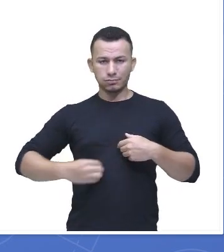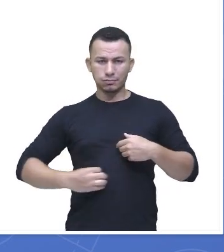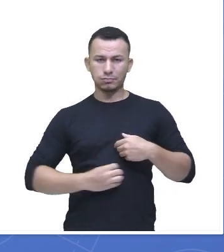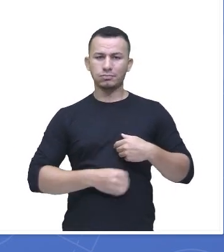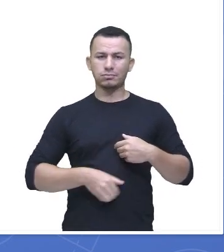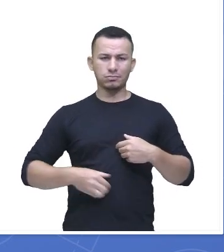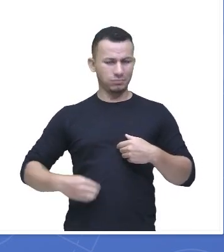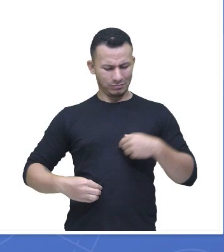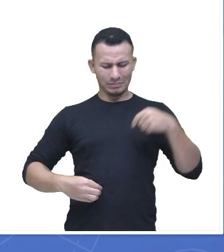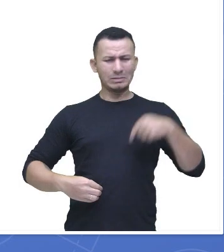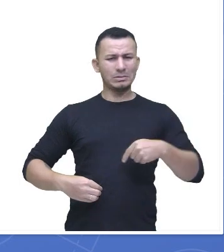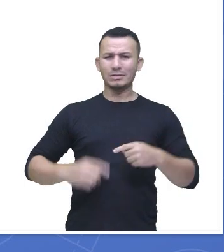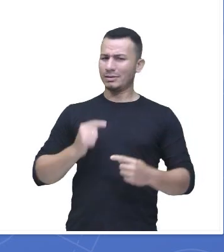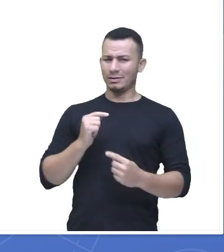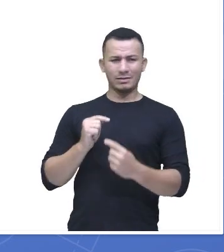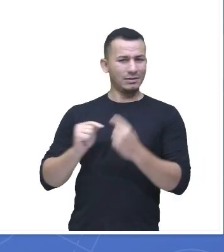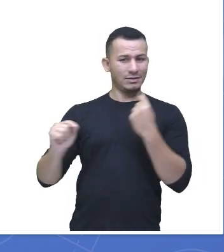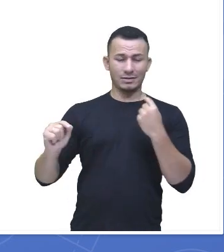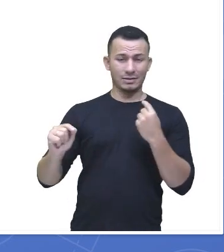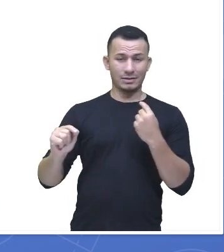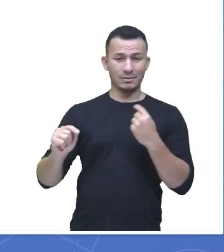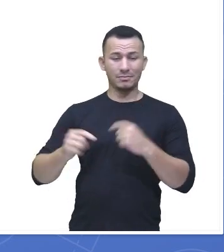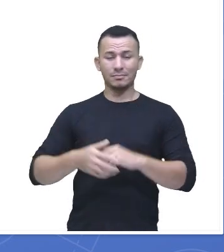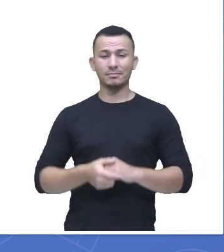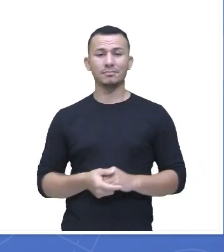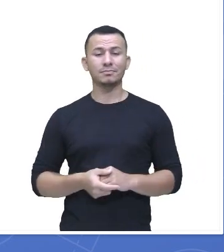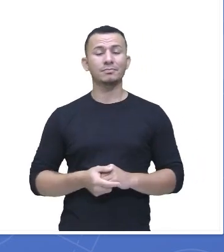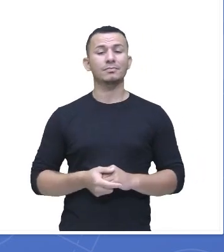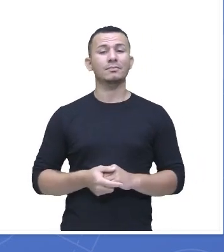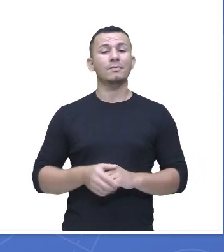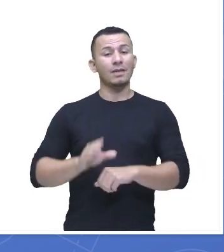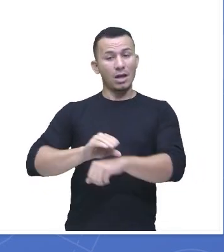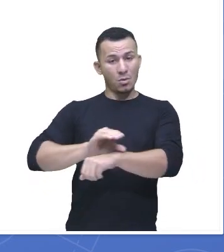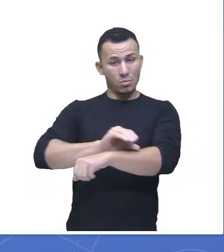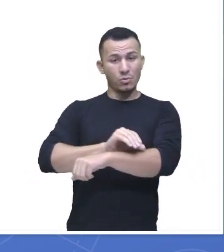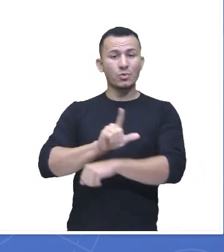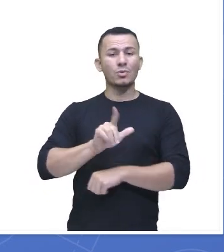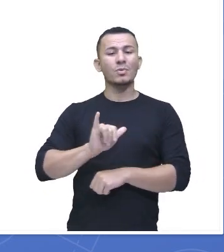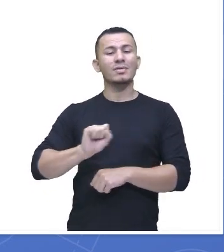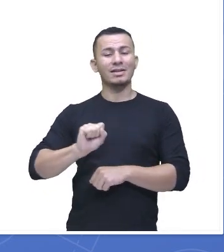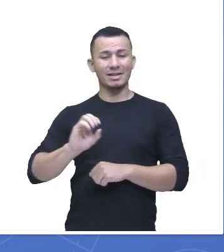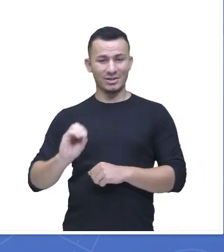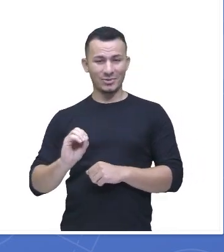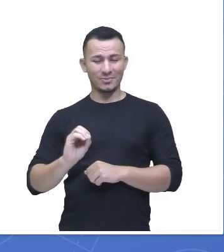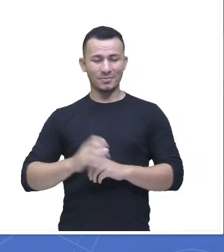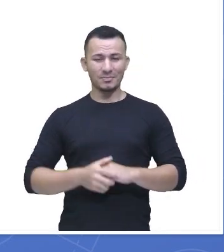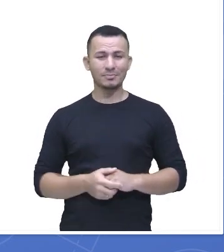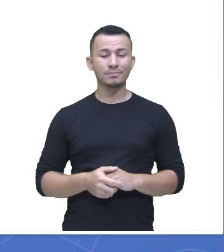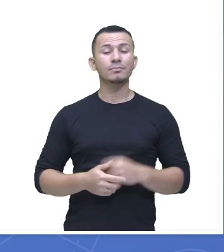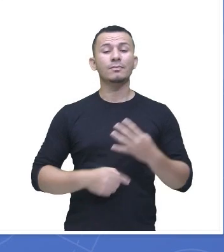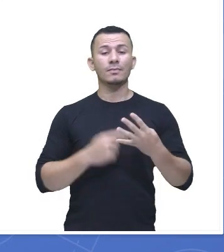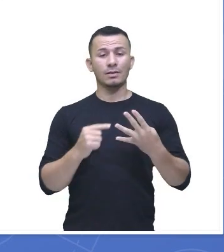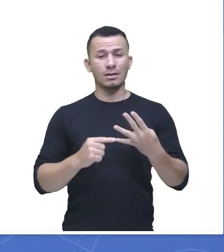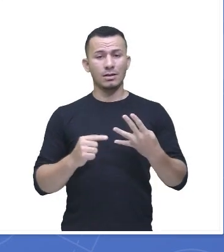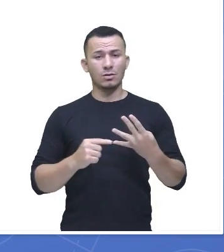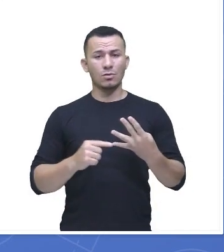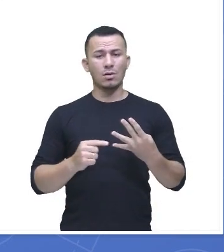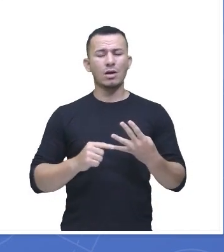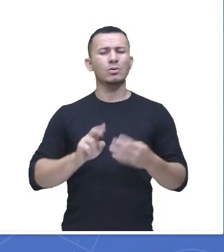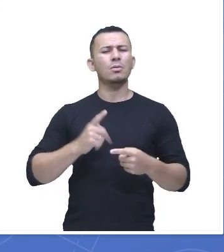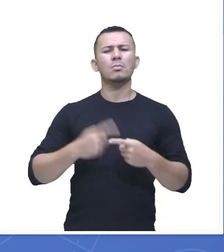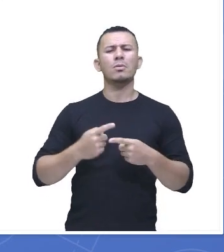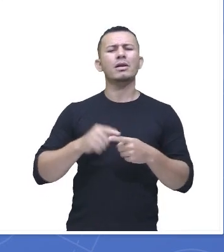é verdade. É o sistema, é o músculo liso. E no 4, é chamado de músculo estriado